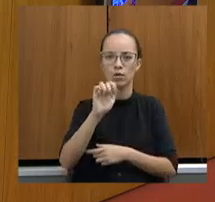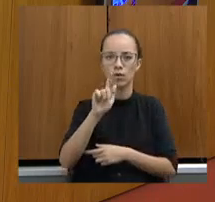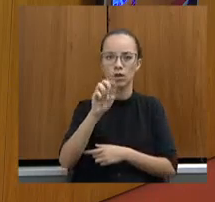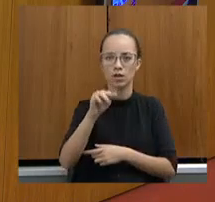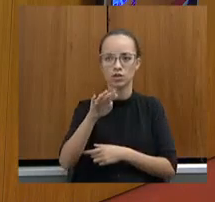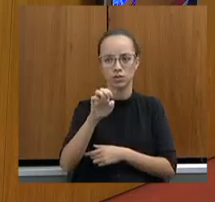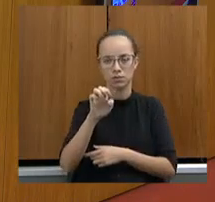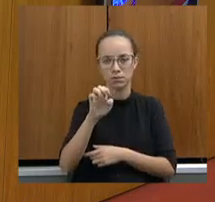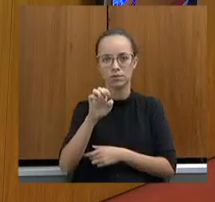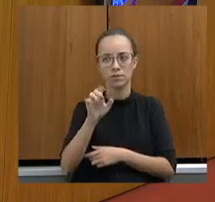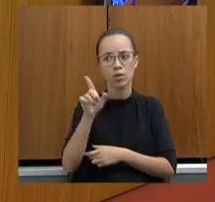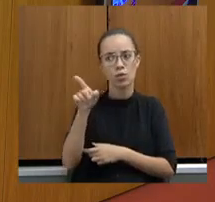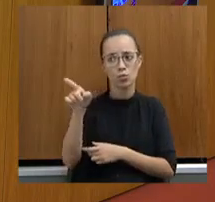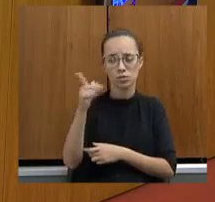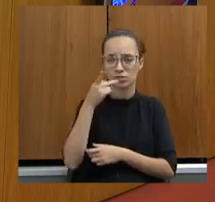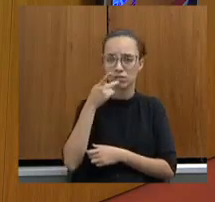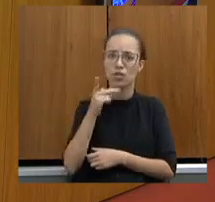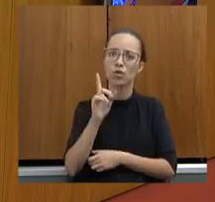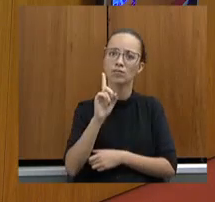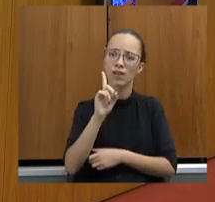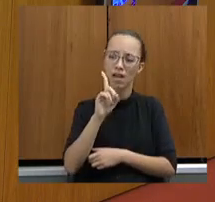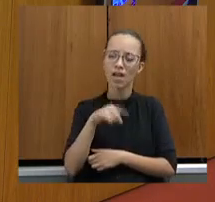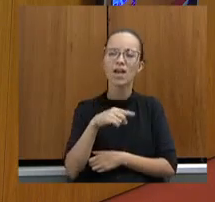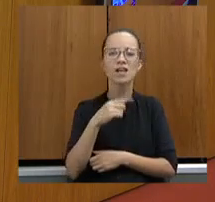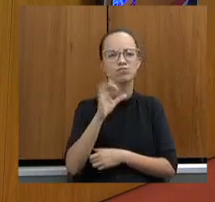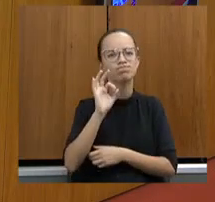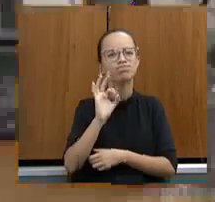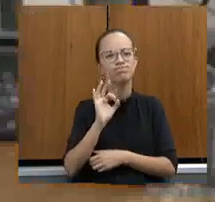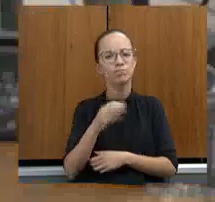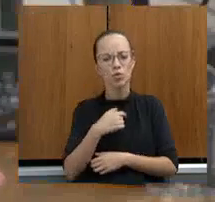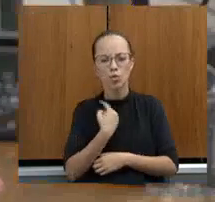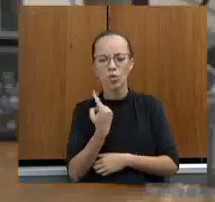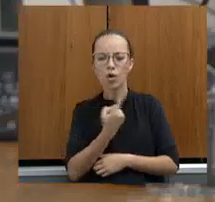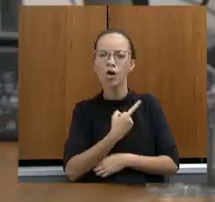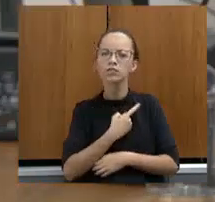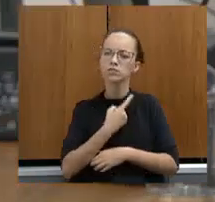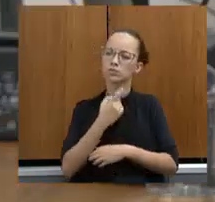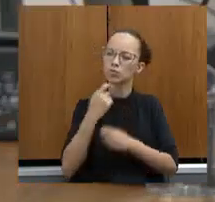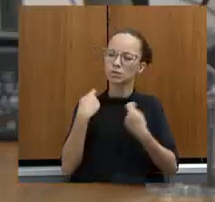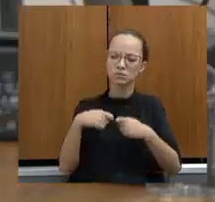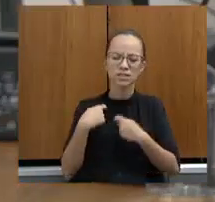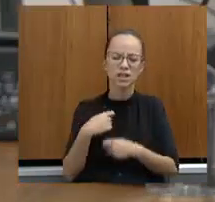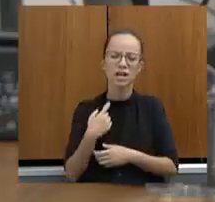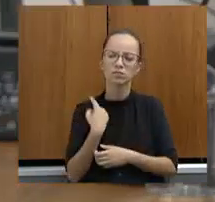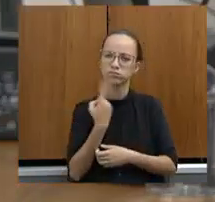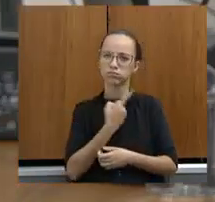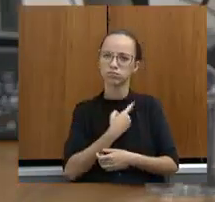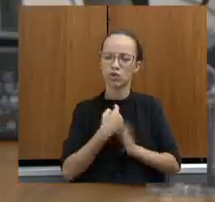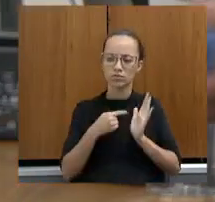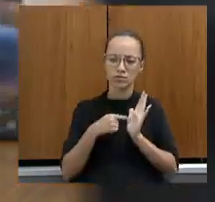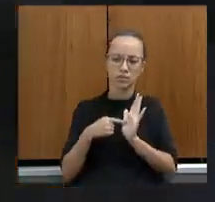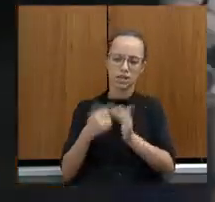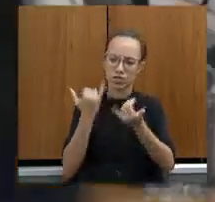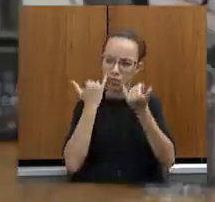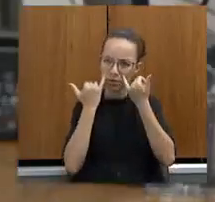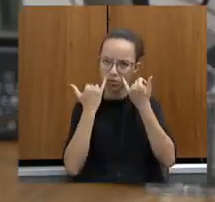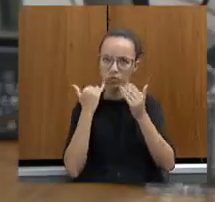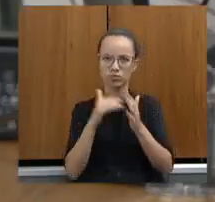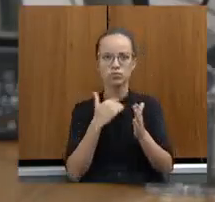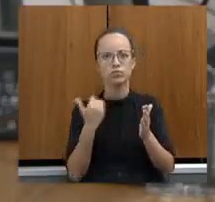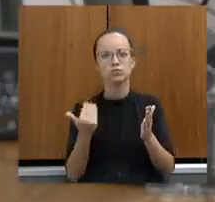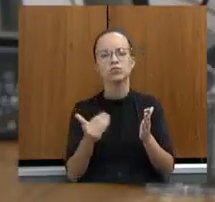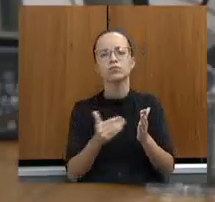senhor tá colocando é muito legítimo sentido da discussão e a gente tá aberto o que for necessário a gente apresenta todos os dados enfim